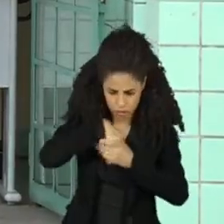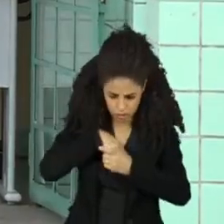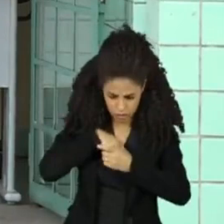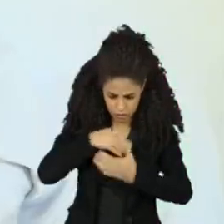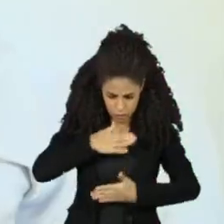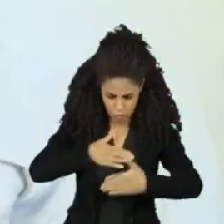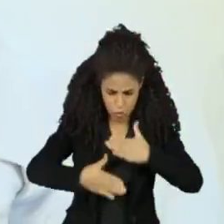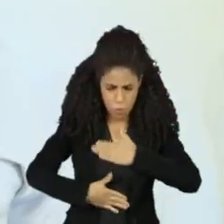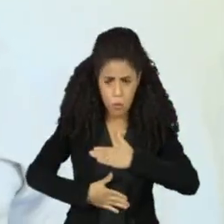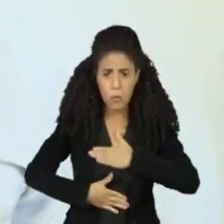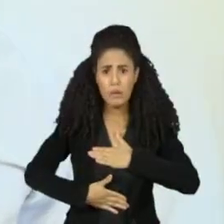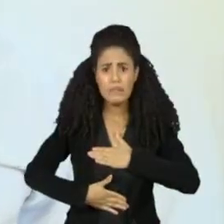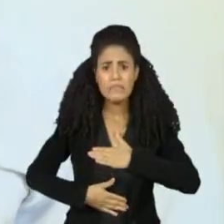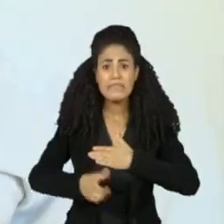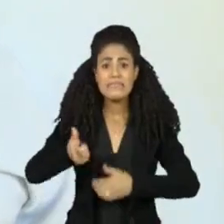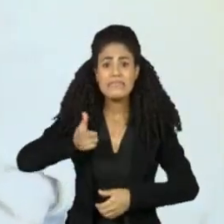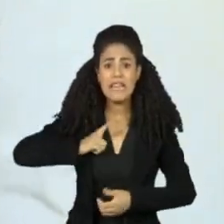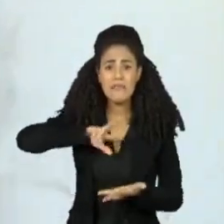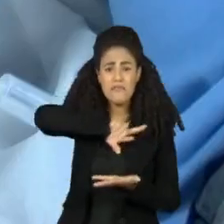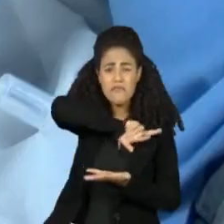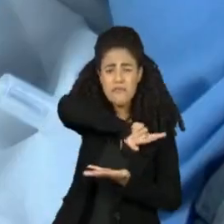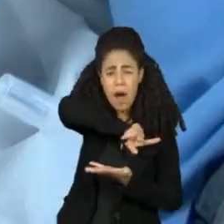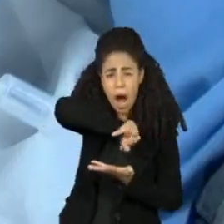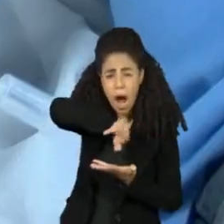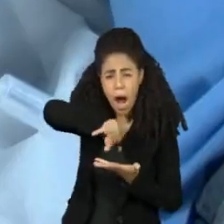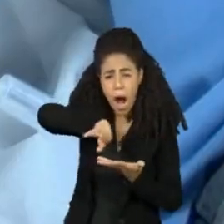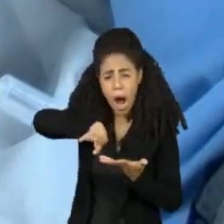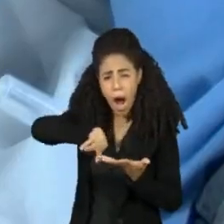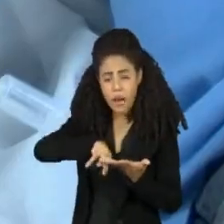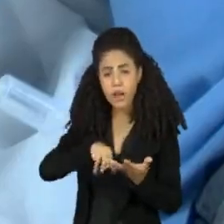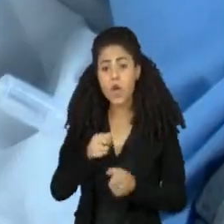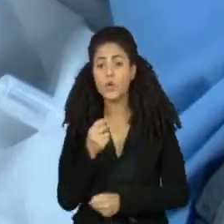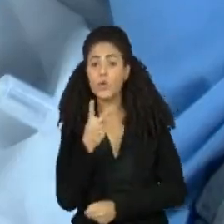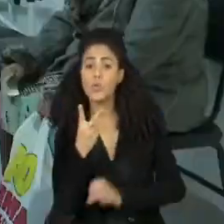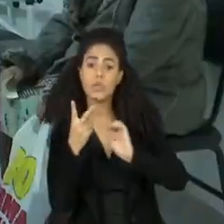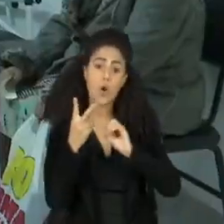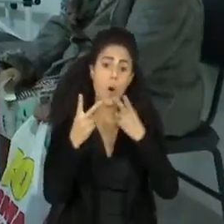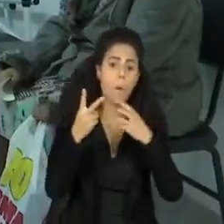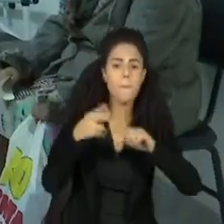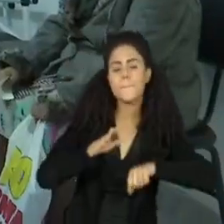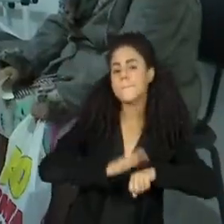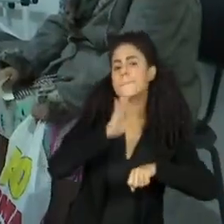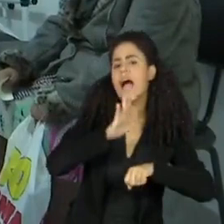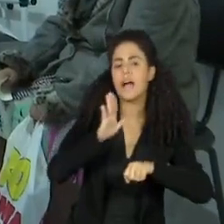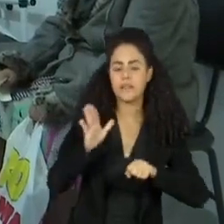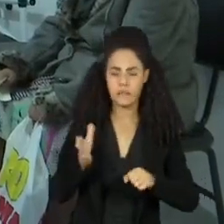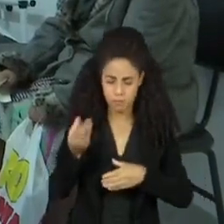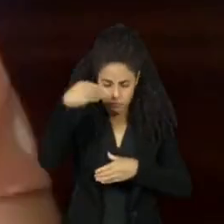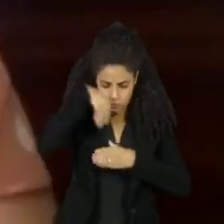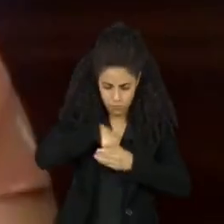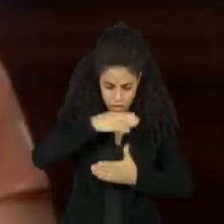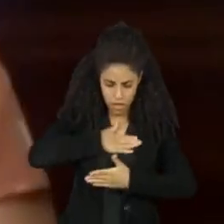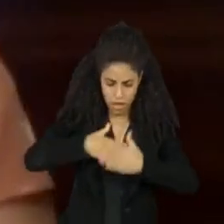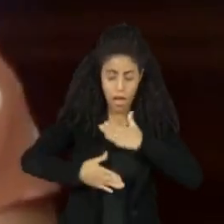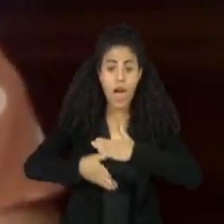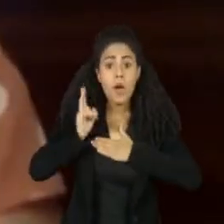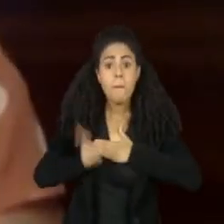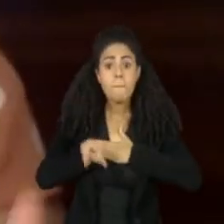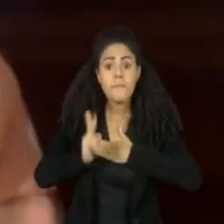disso é multimorbidade Ou seja a combinação de duas ou mais comorbidades em uma mesma pessoa